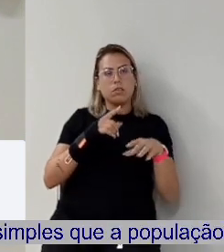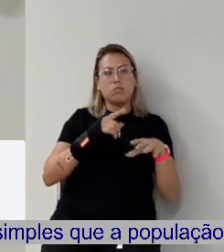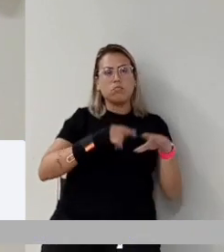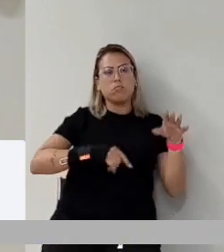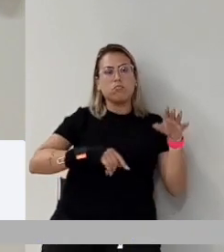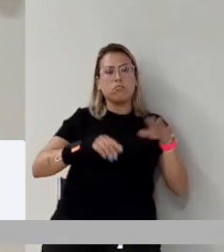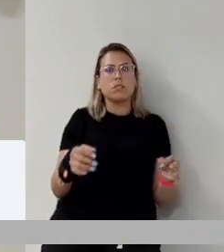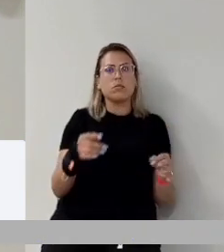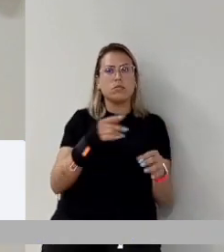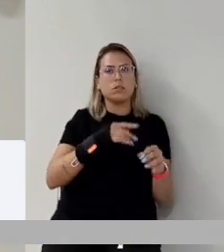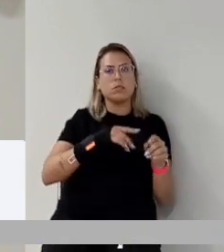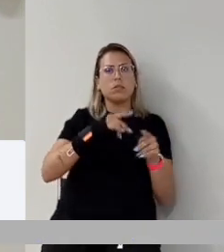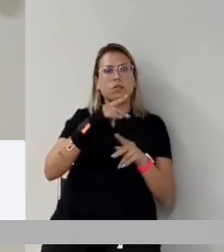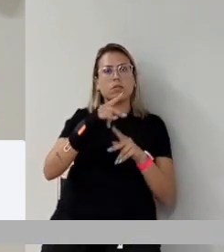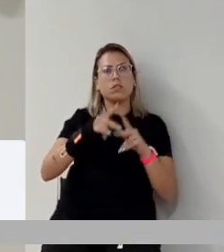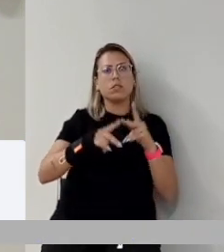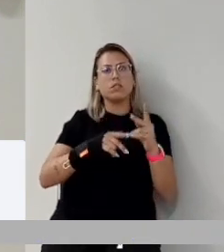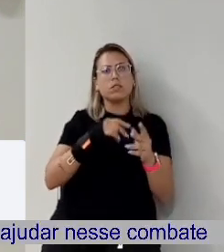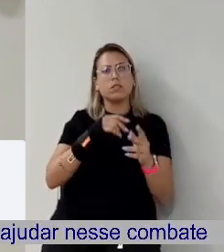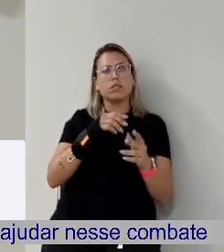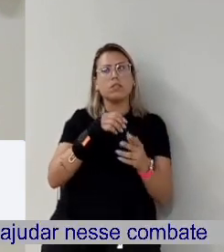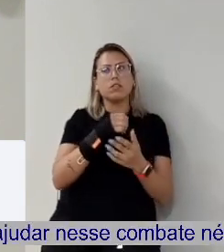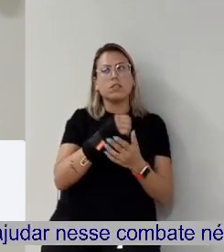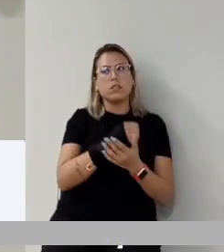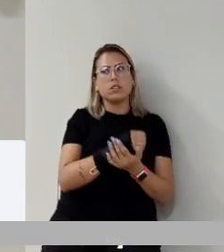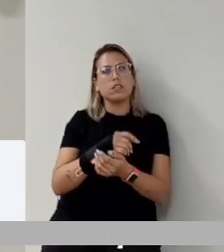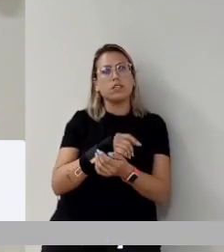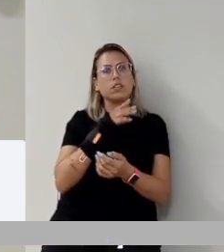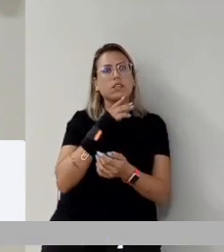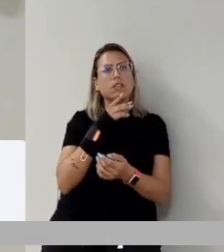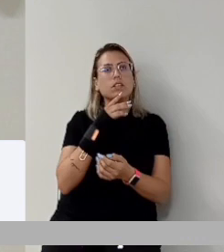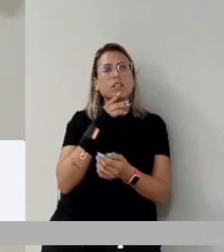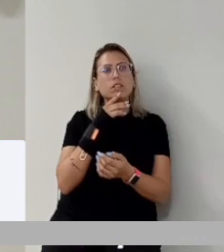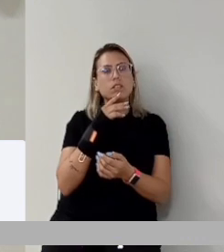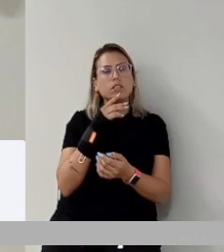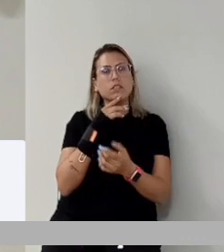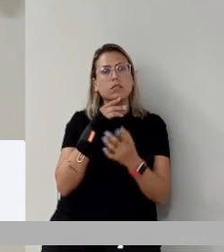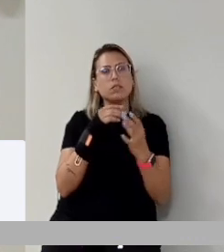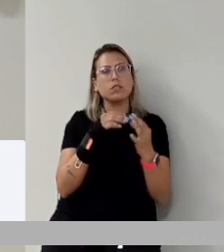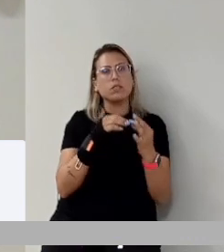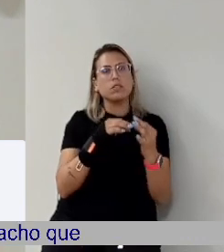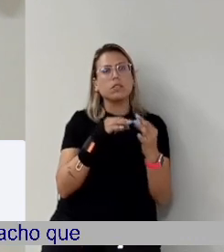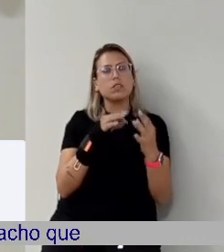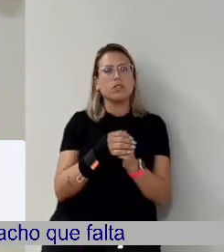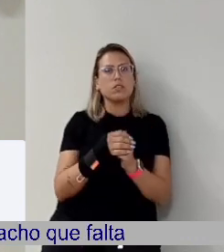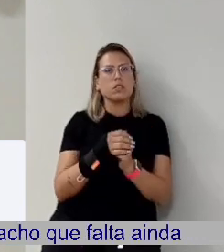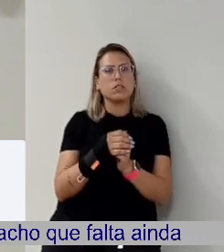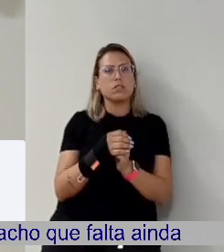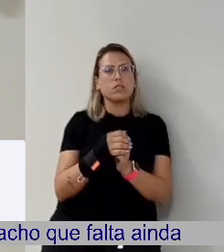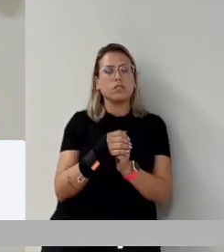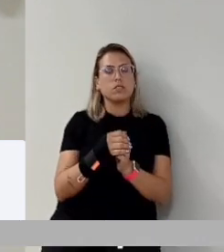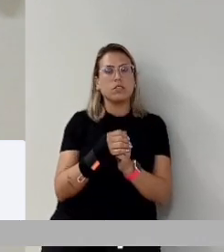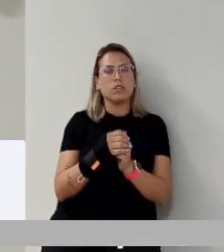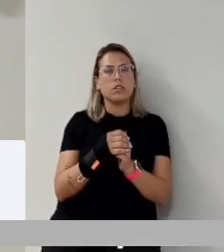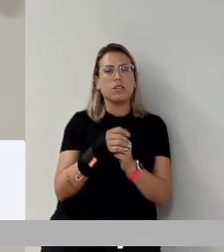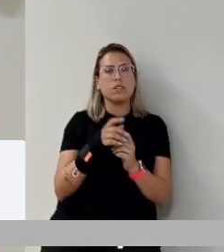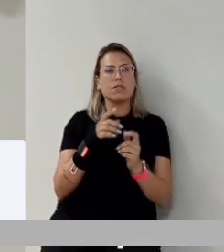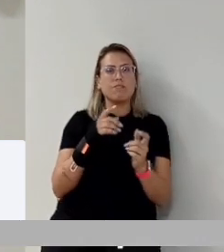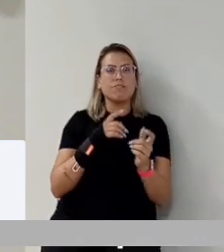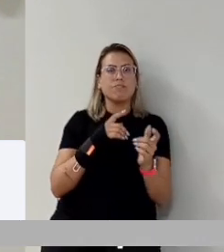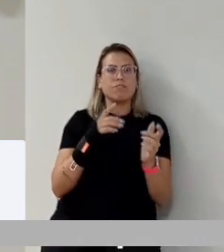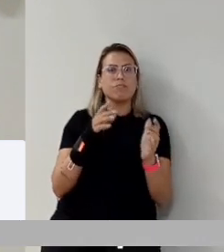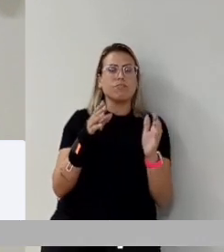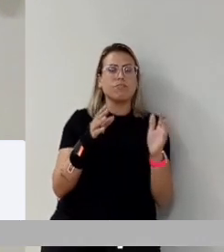pode ajudar nesse combate né isso aí já é conhecido por todos mas eu acho que que falta ainda uma mobilização maior da da